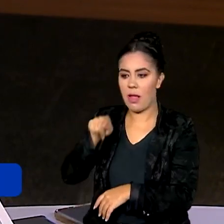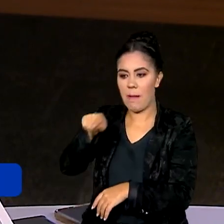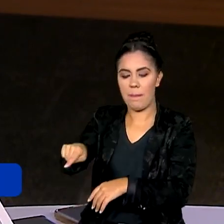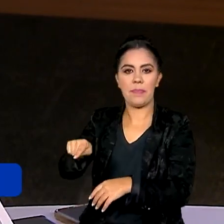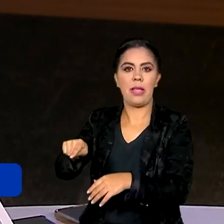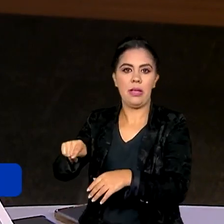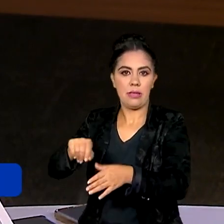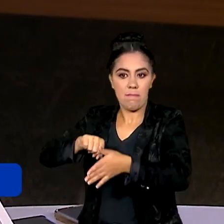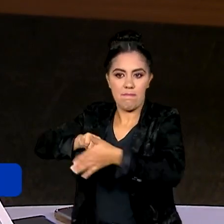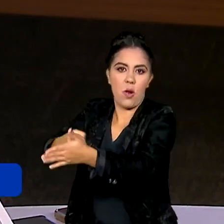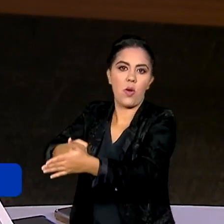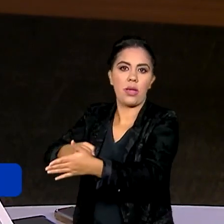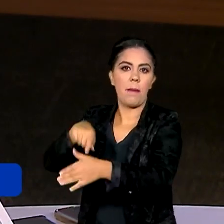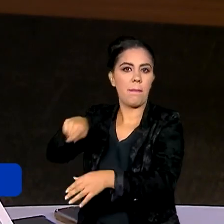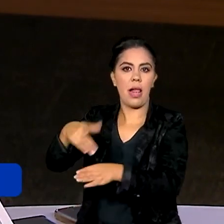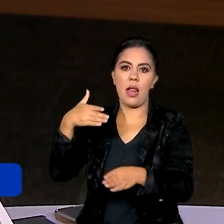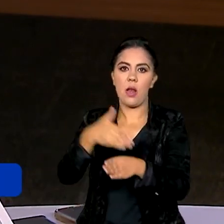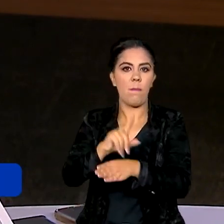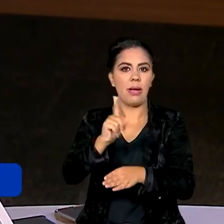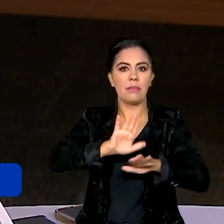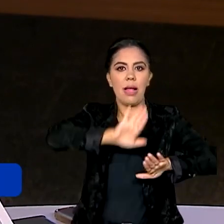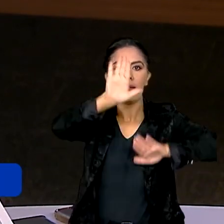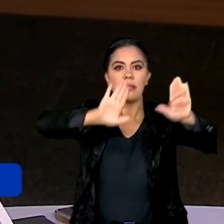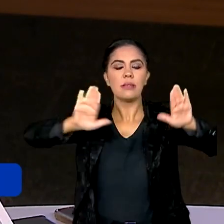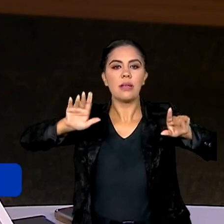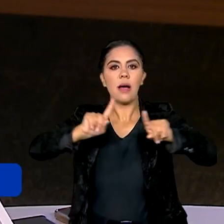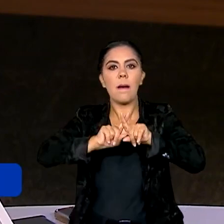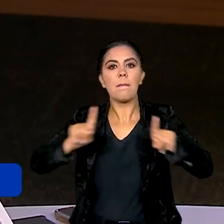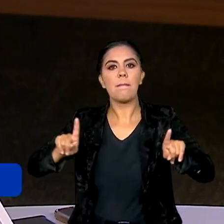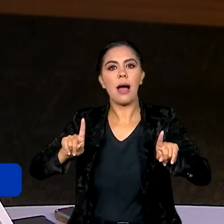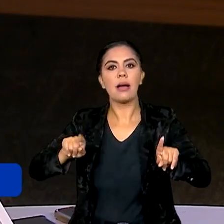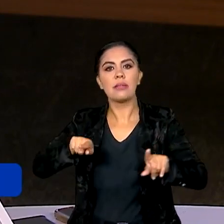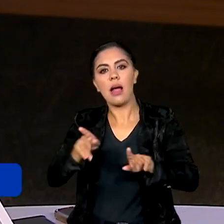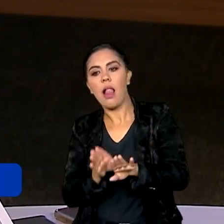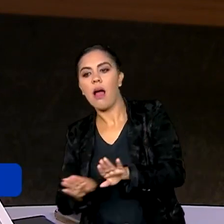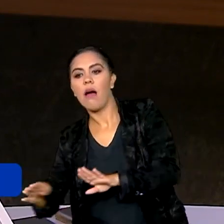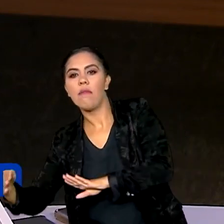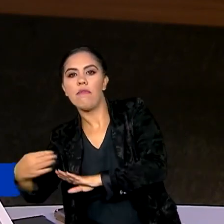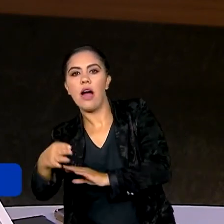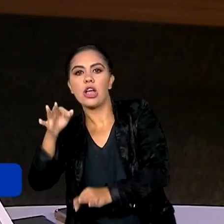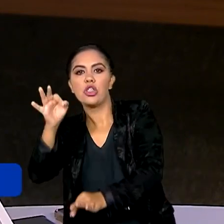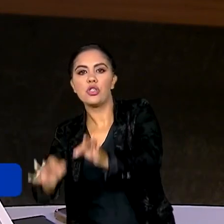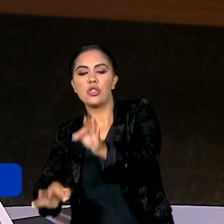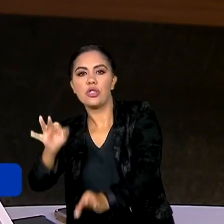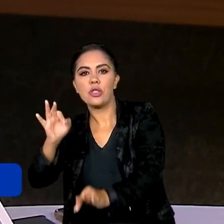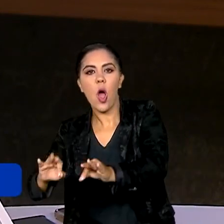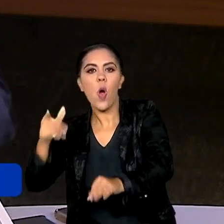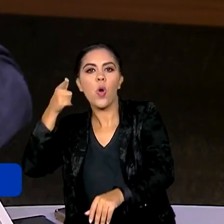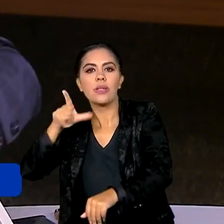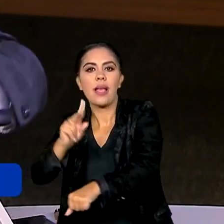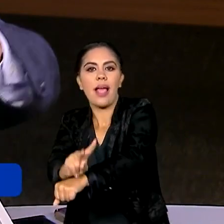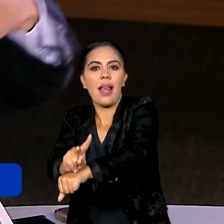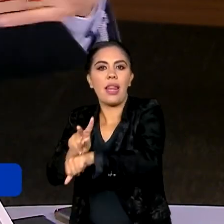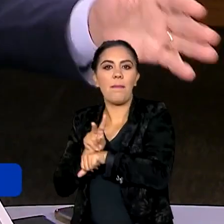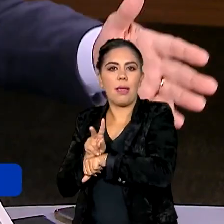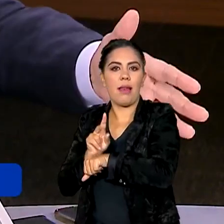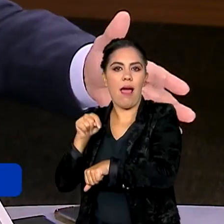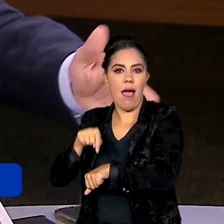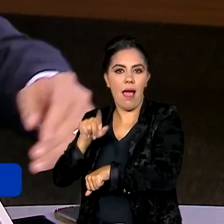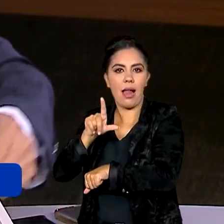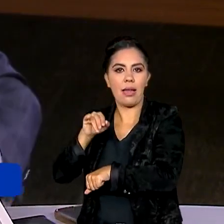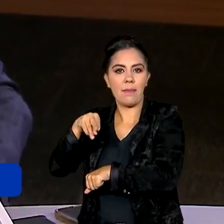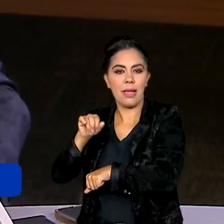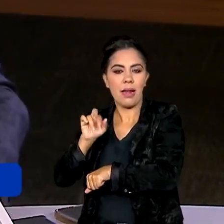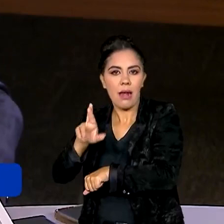de licitação. Na maioria das vezes ela vai no judiciário e consegue eliminar e consegue participar de outras licitações. Então ela abandonou já 10